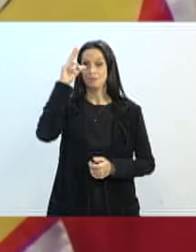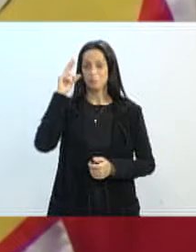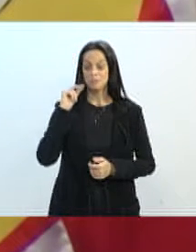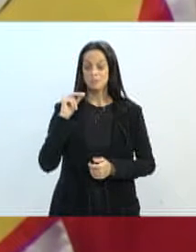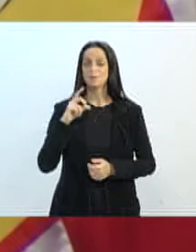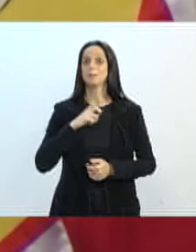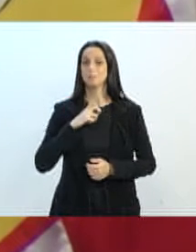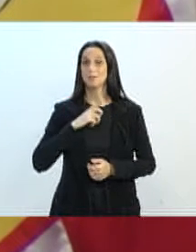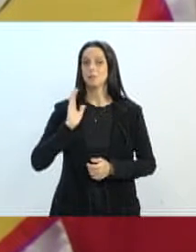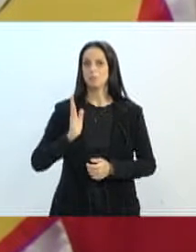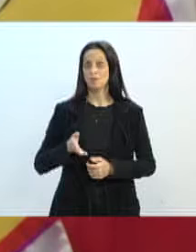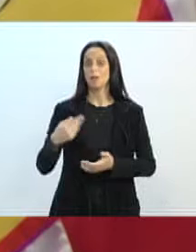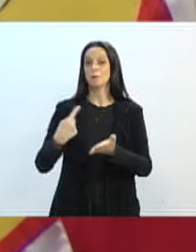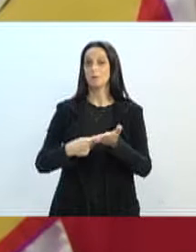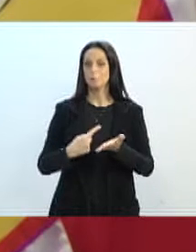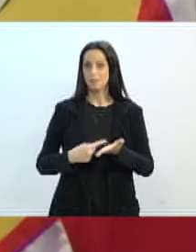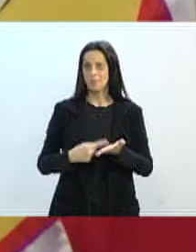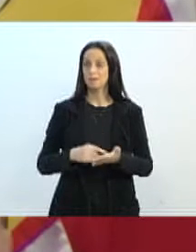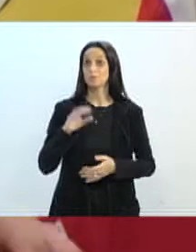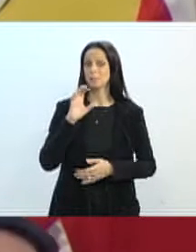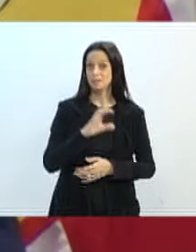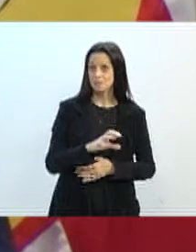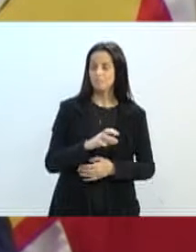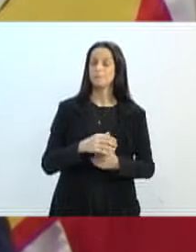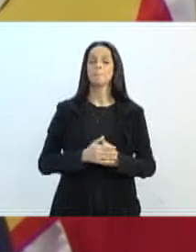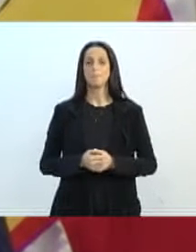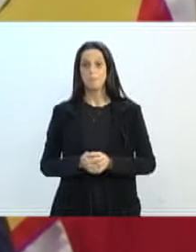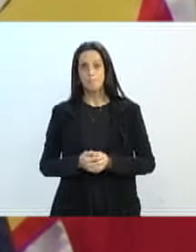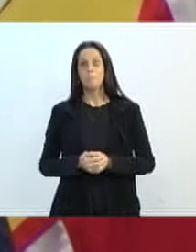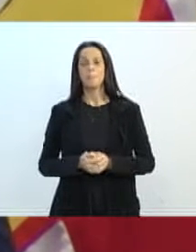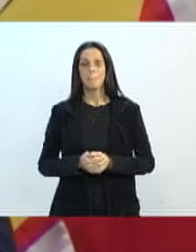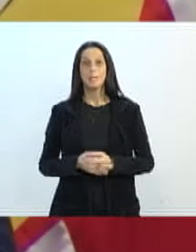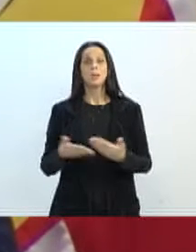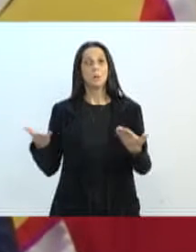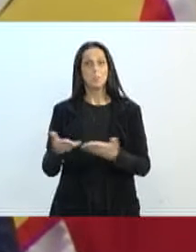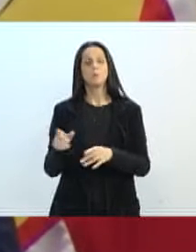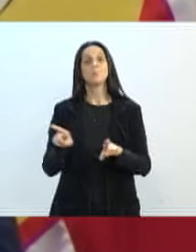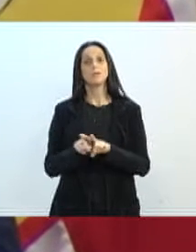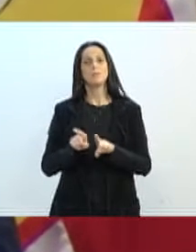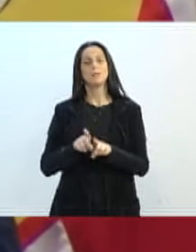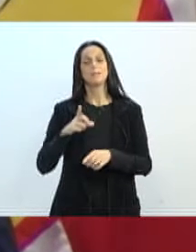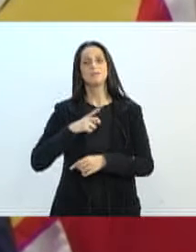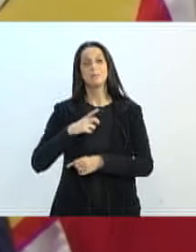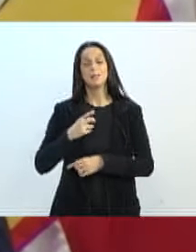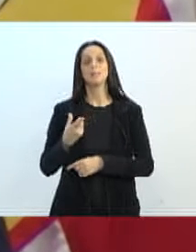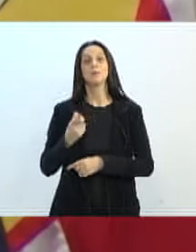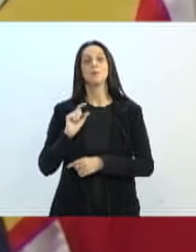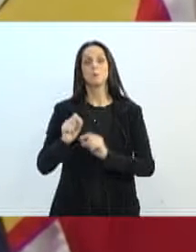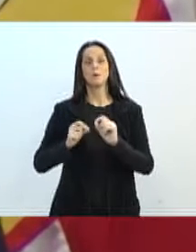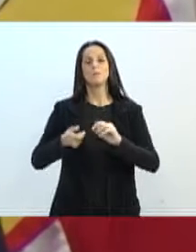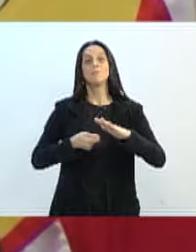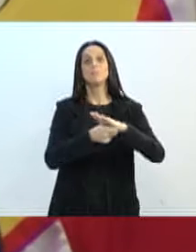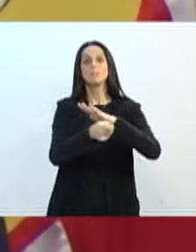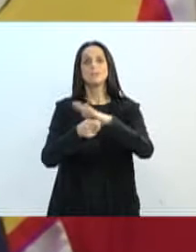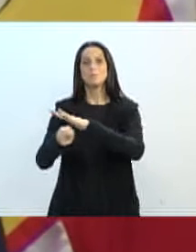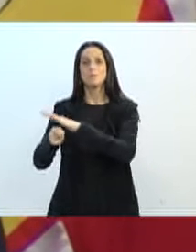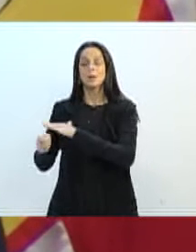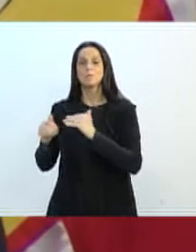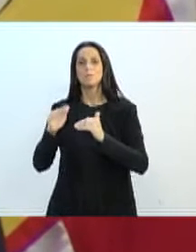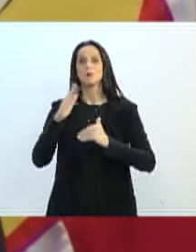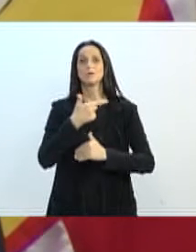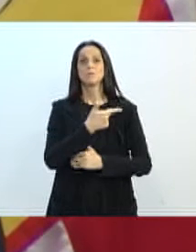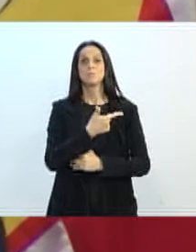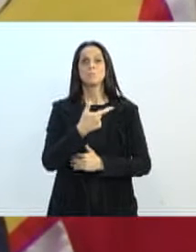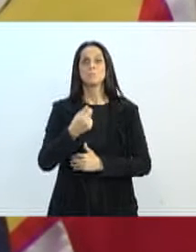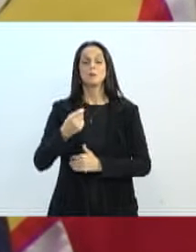sistema de mutirão, hoje tem o maior pacote de mobilidade sendo investido no município da sua história. São mais de 200 milhões